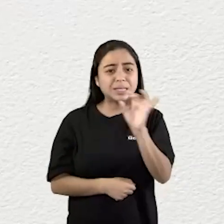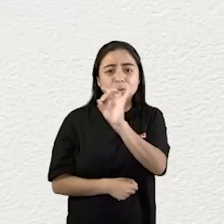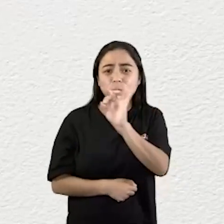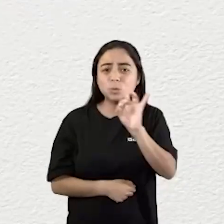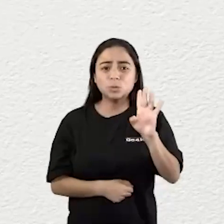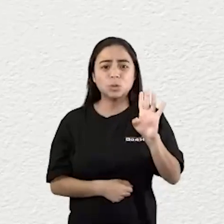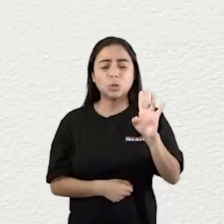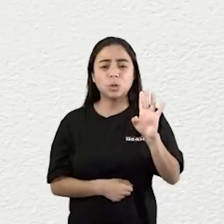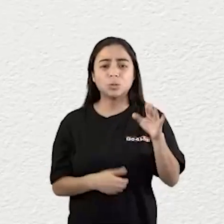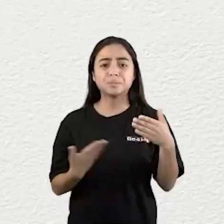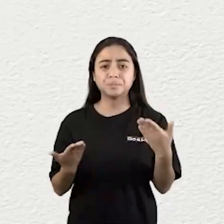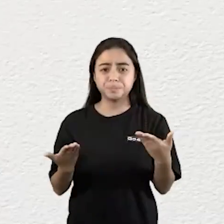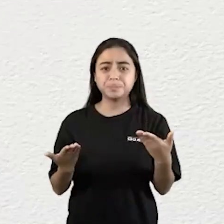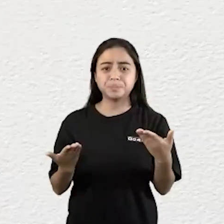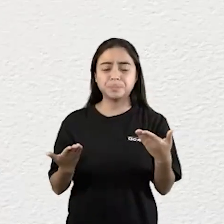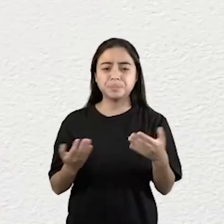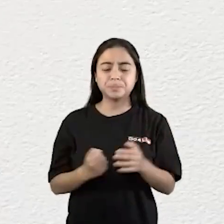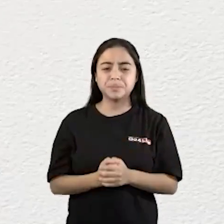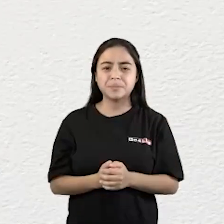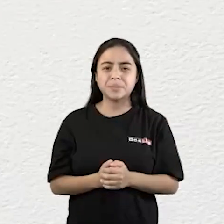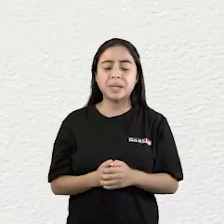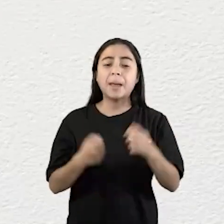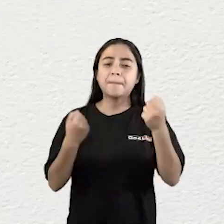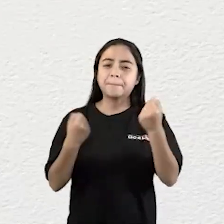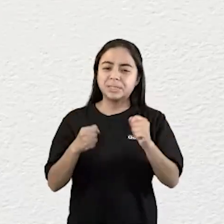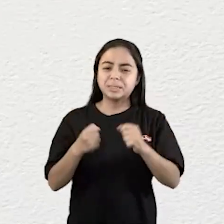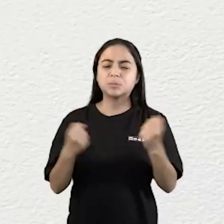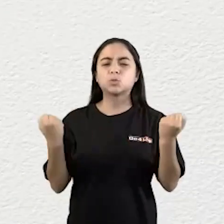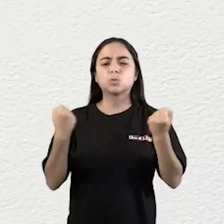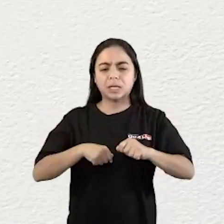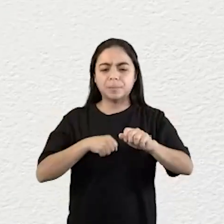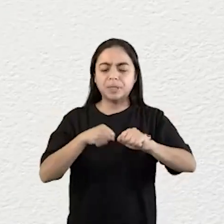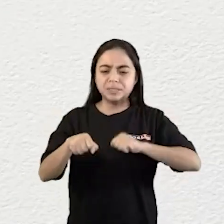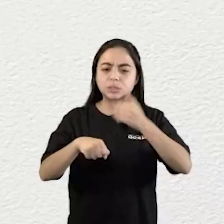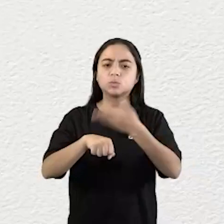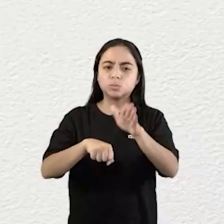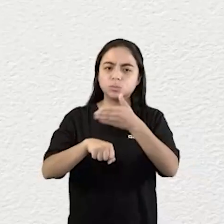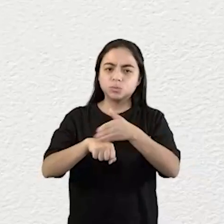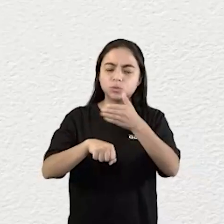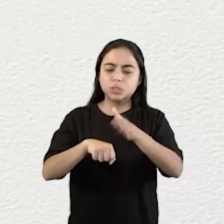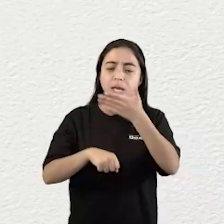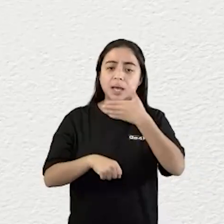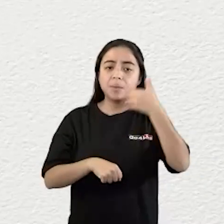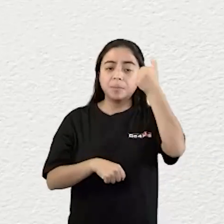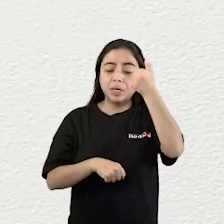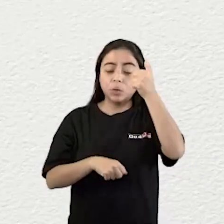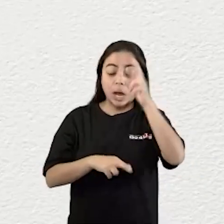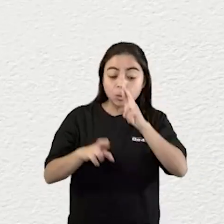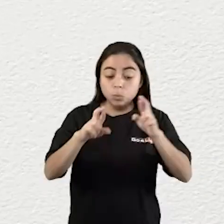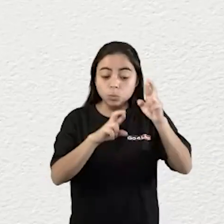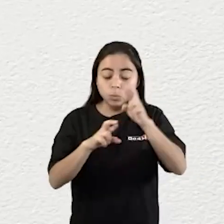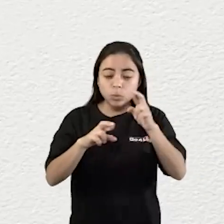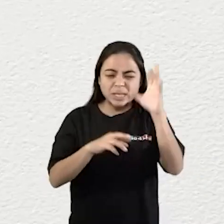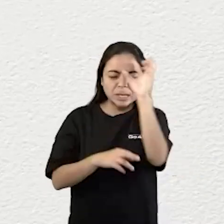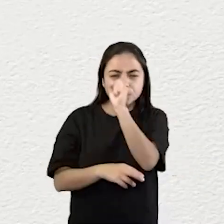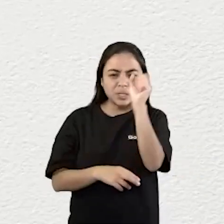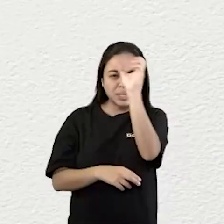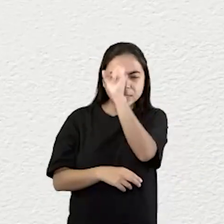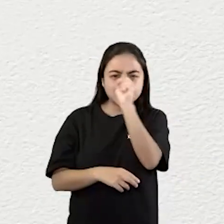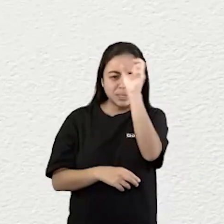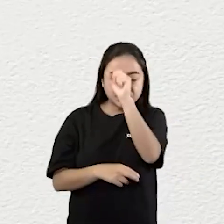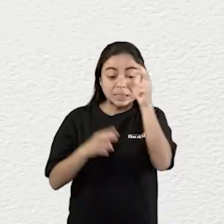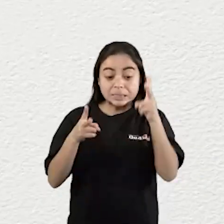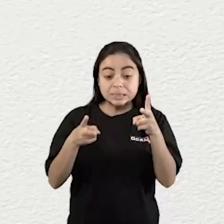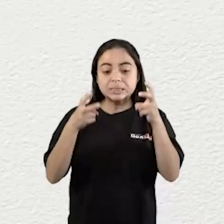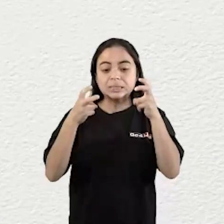isso. Acho que eu passei sem querer. Nós precisamos de uma capacitação e de treinamento para melhorar o olho e aprender cada vez mais a enxergar